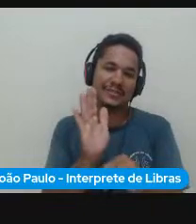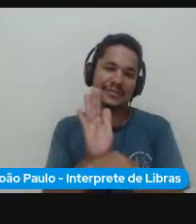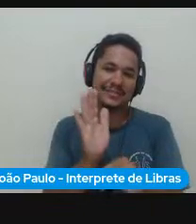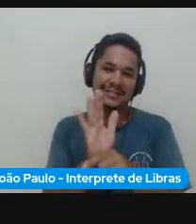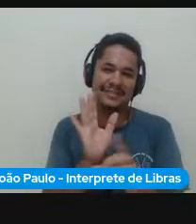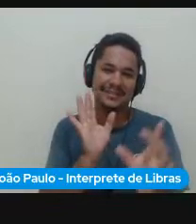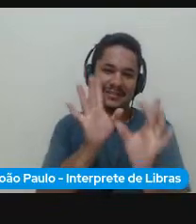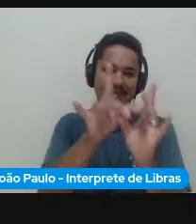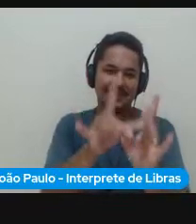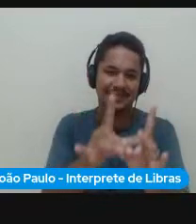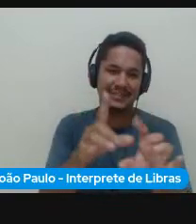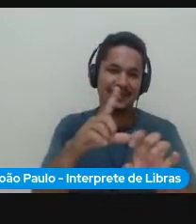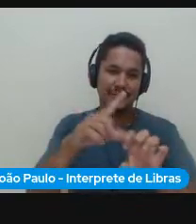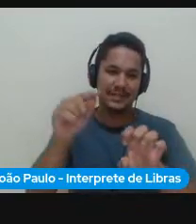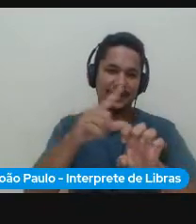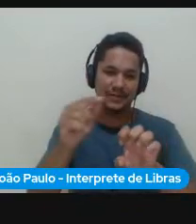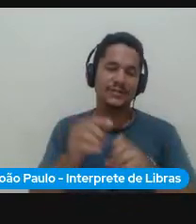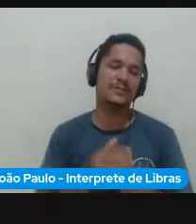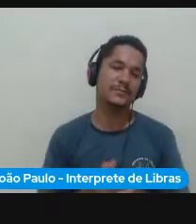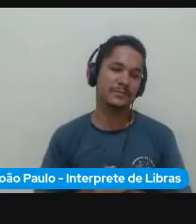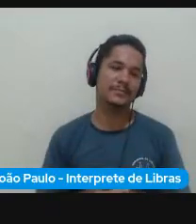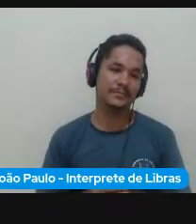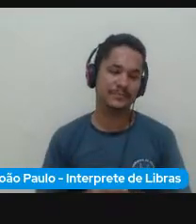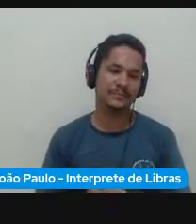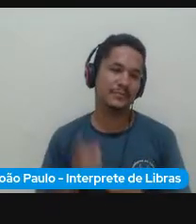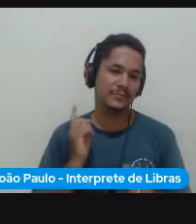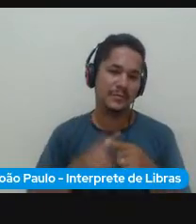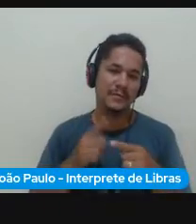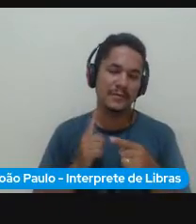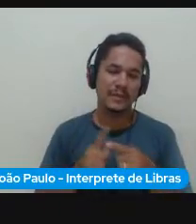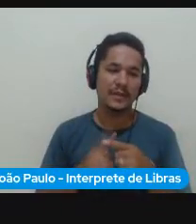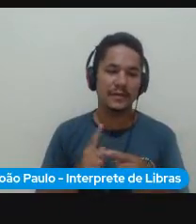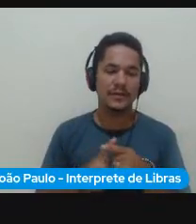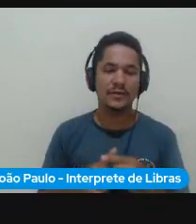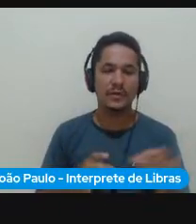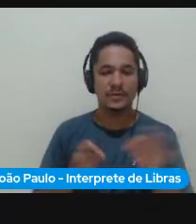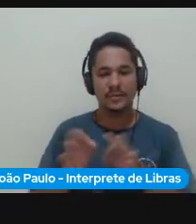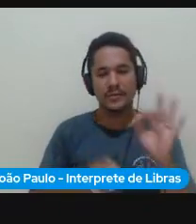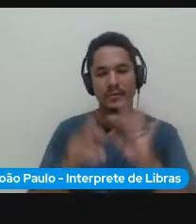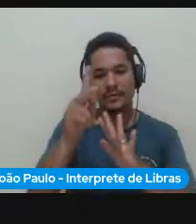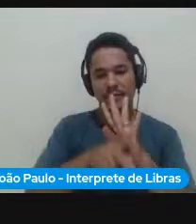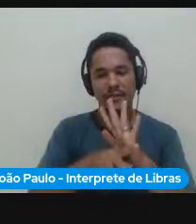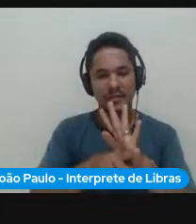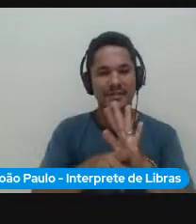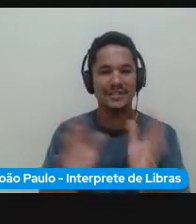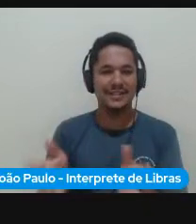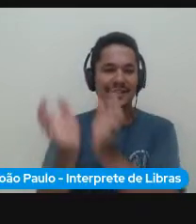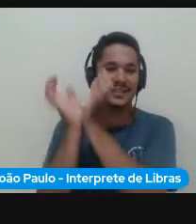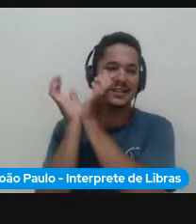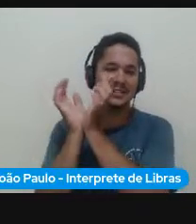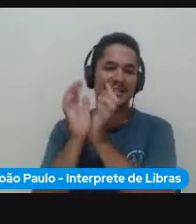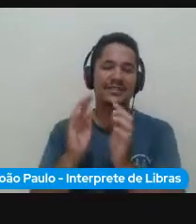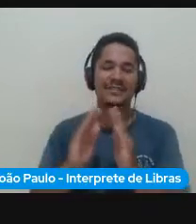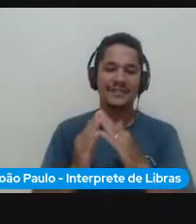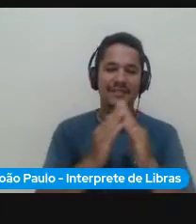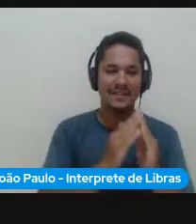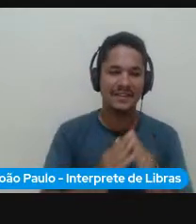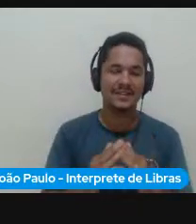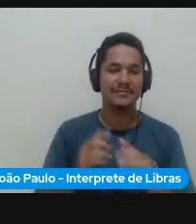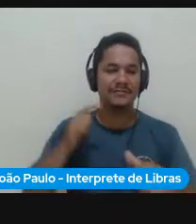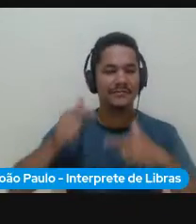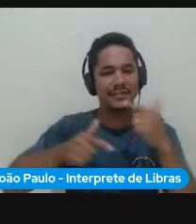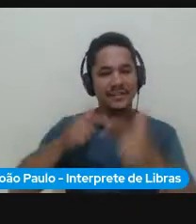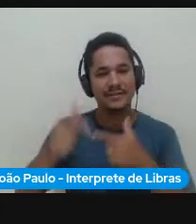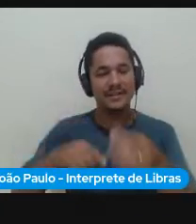pontos do empreendedorismo, porque a gente consegue inserir através só do projeto Taça das Favelas, empregabilidade, a questão do